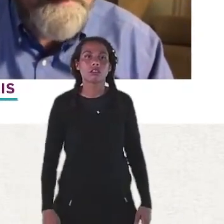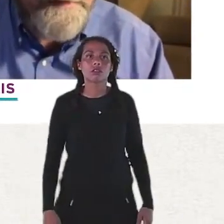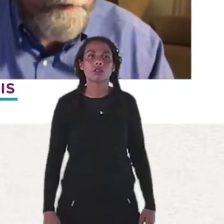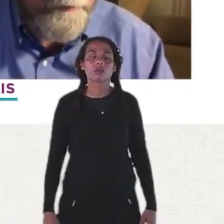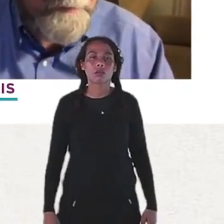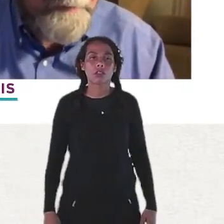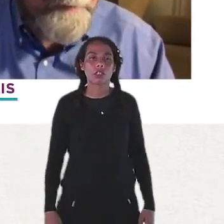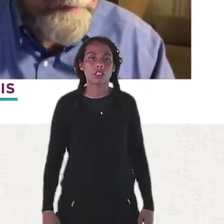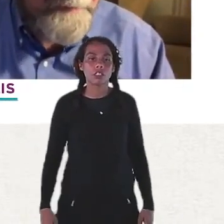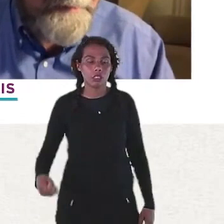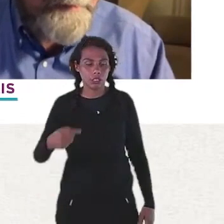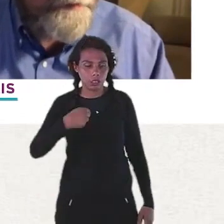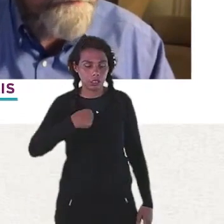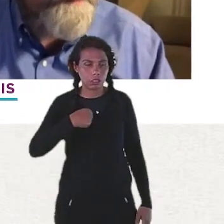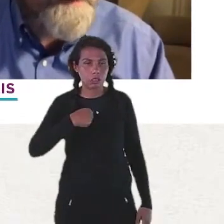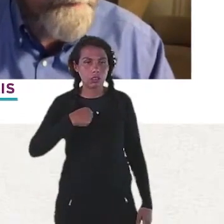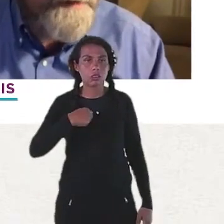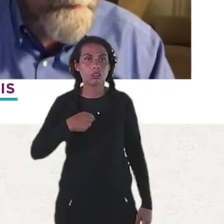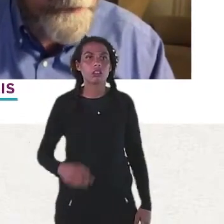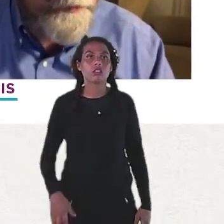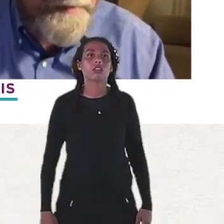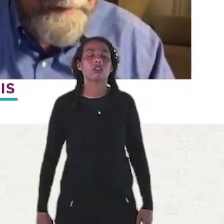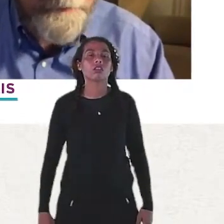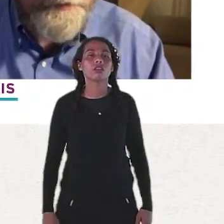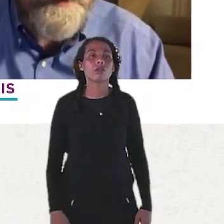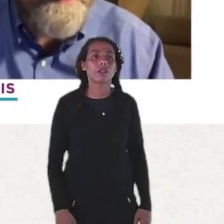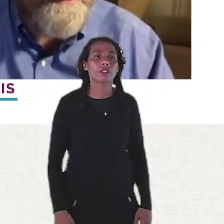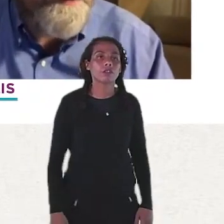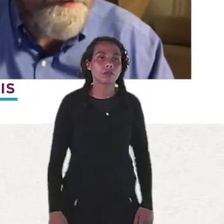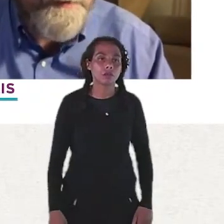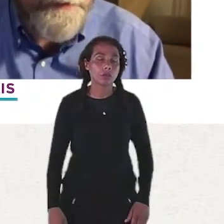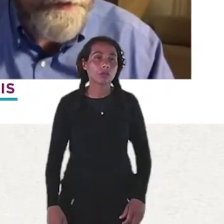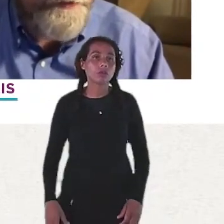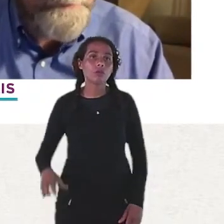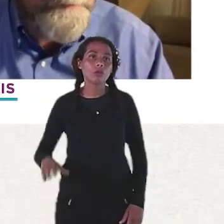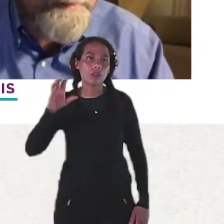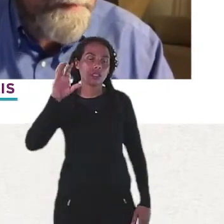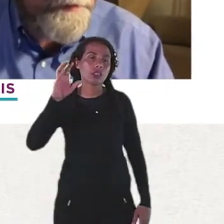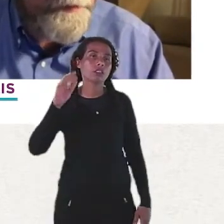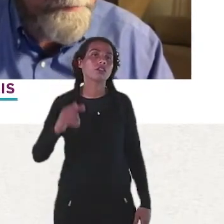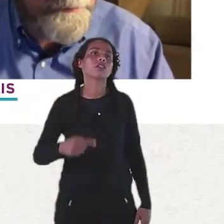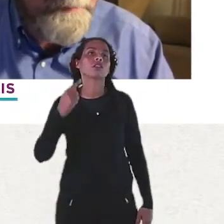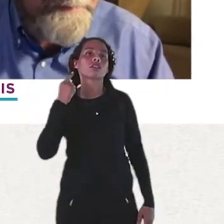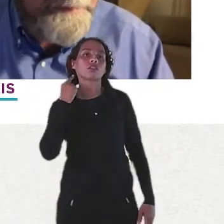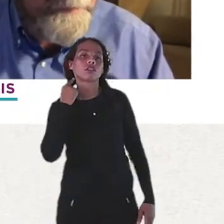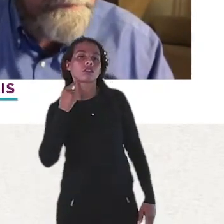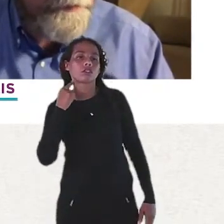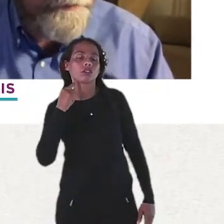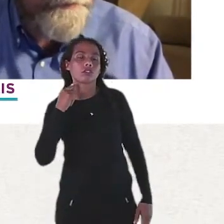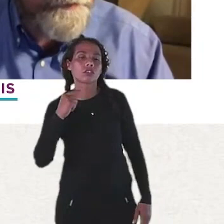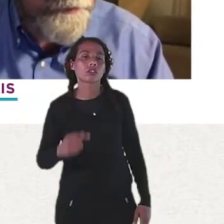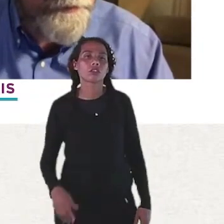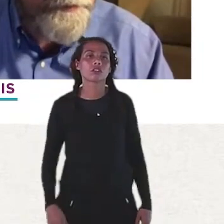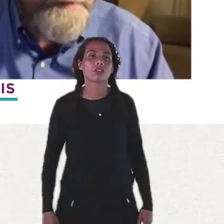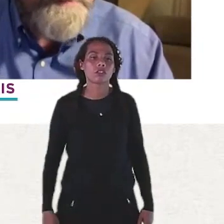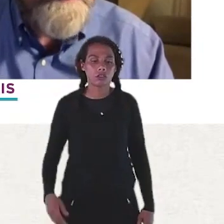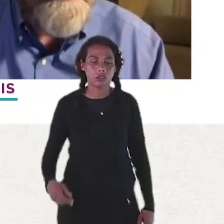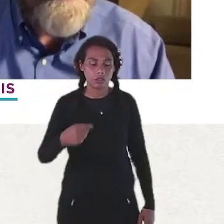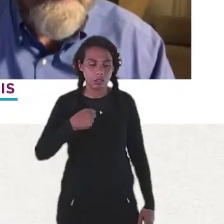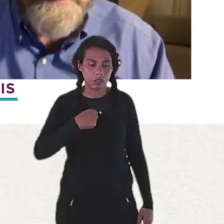um mineiro oficialmente empossado, porque o que eu estudei o sul de Minas nos últimos meses para ver